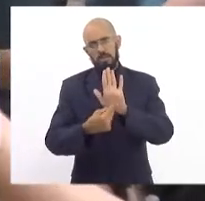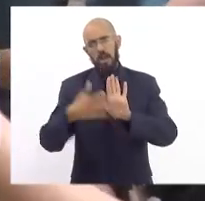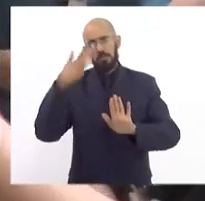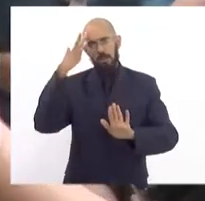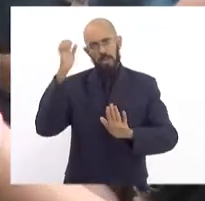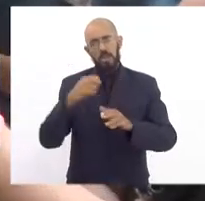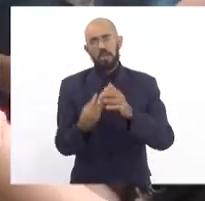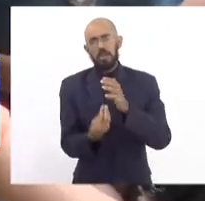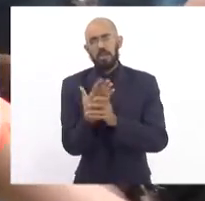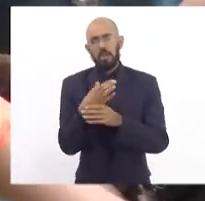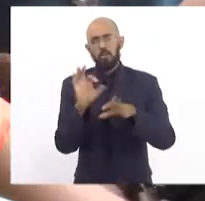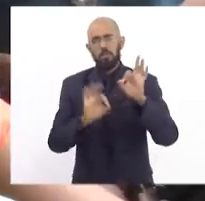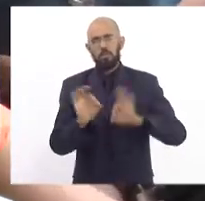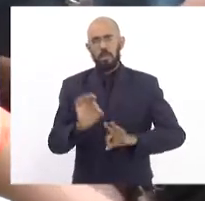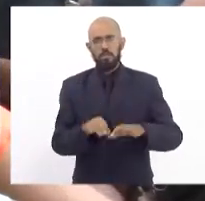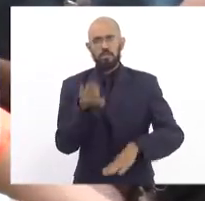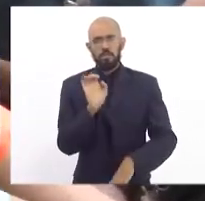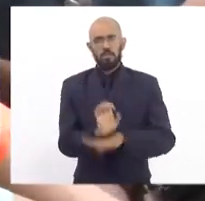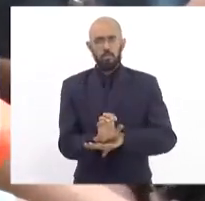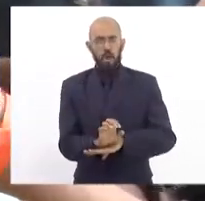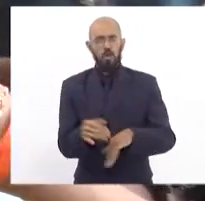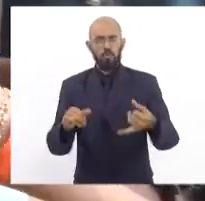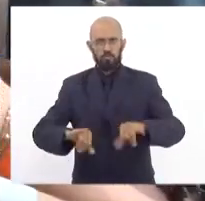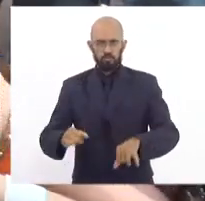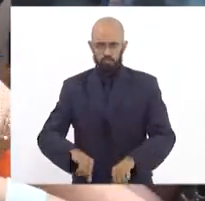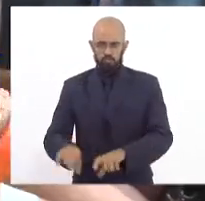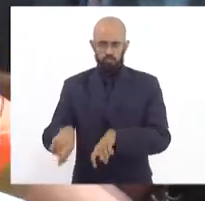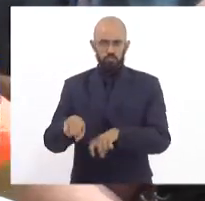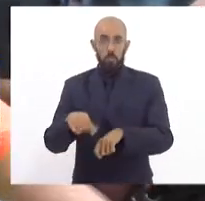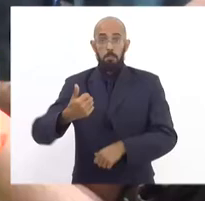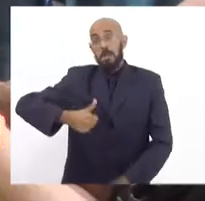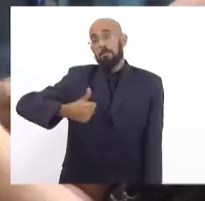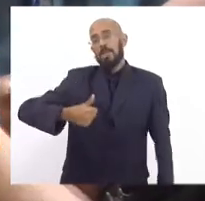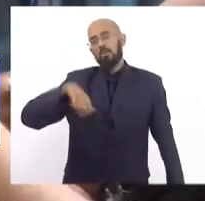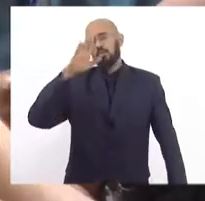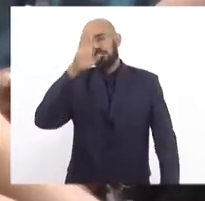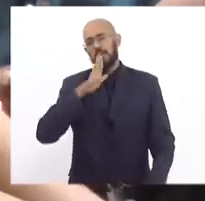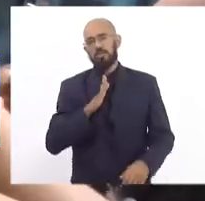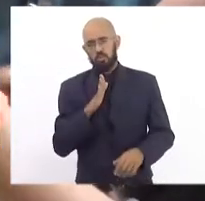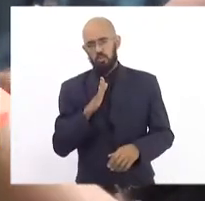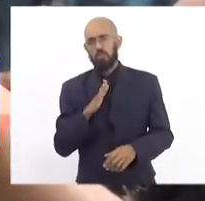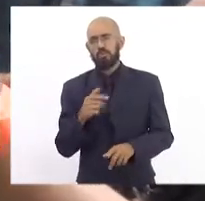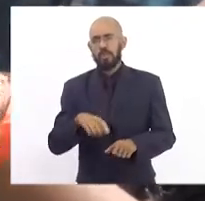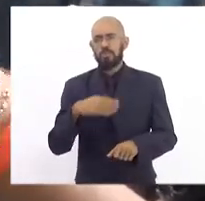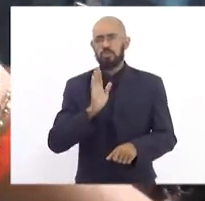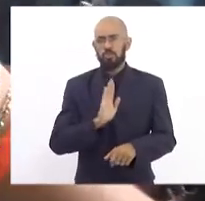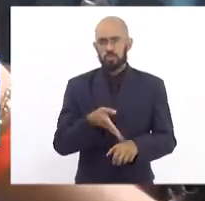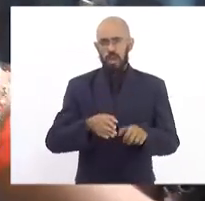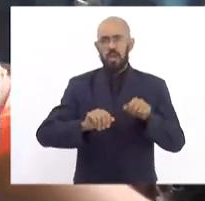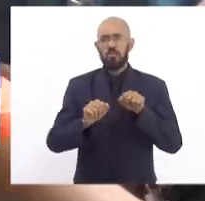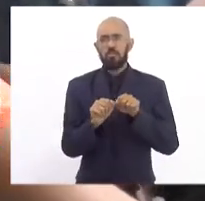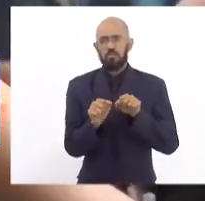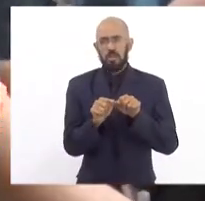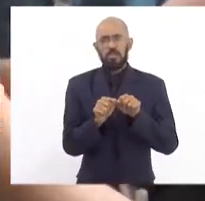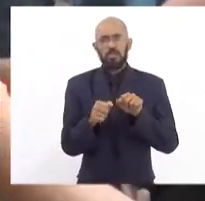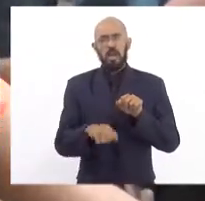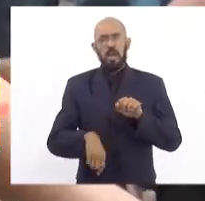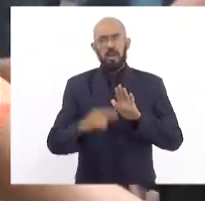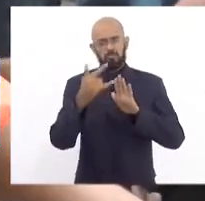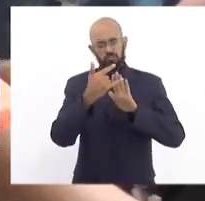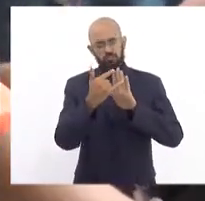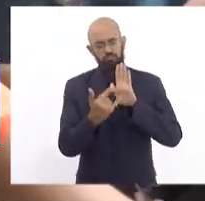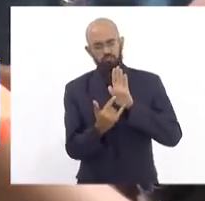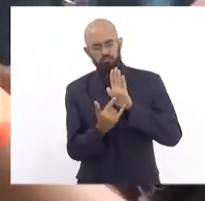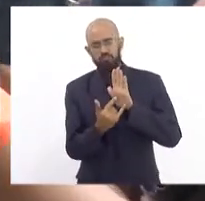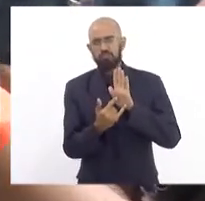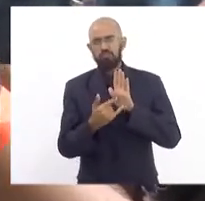o primeiro plano estadual de fertilizantes do Brasil. Nós já passamos a minuta desse plano para os atores